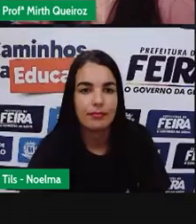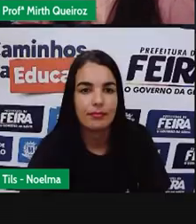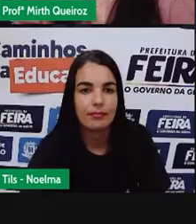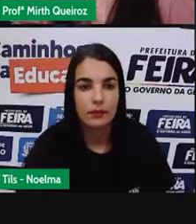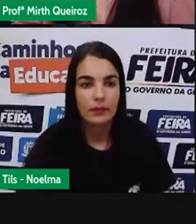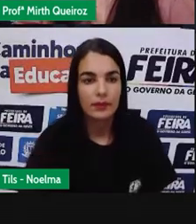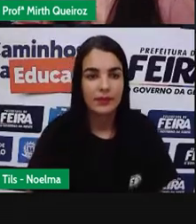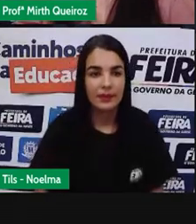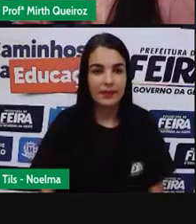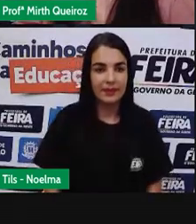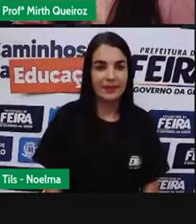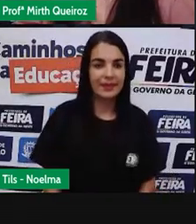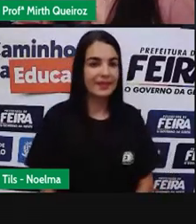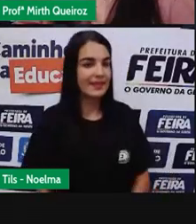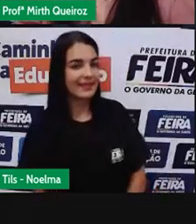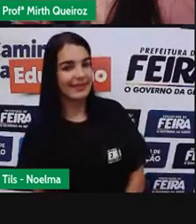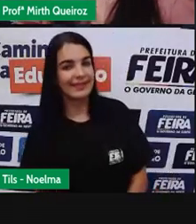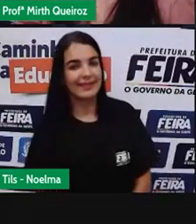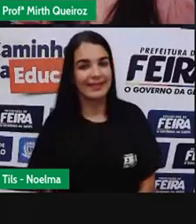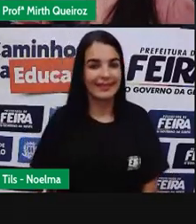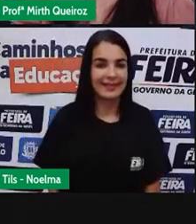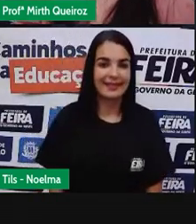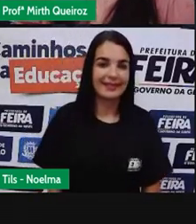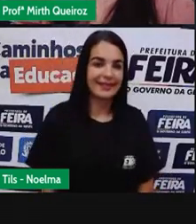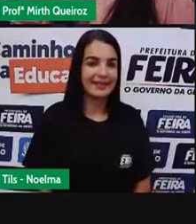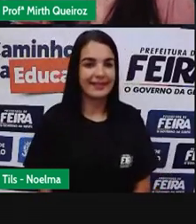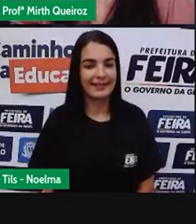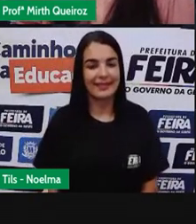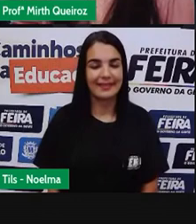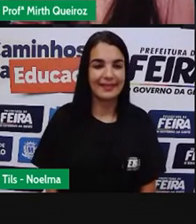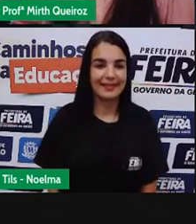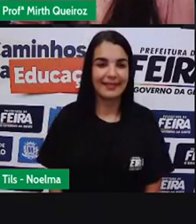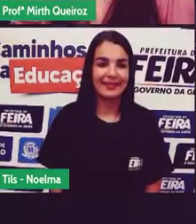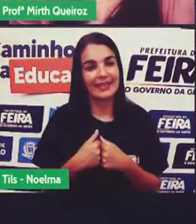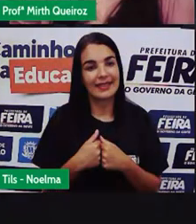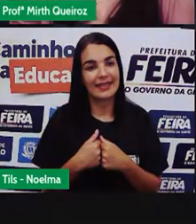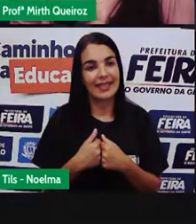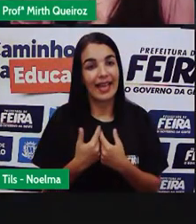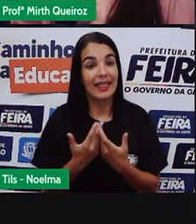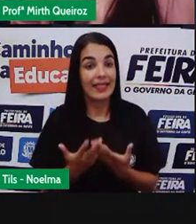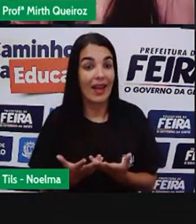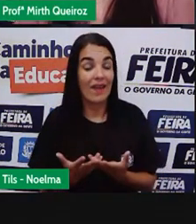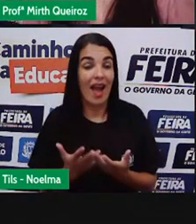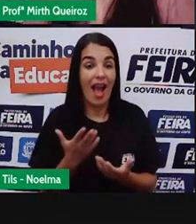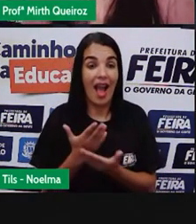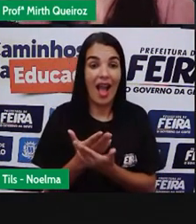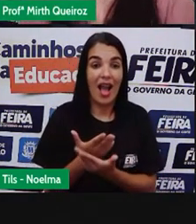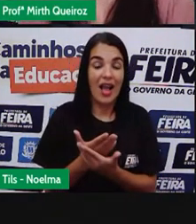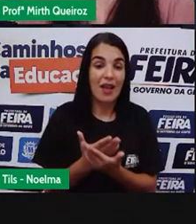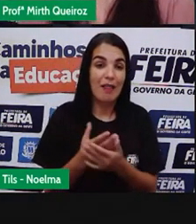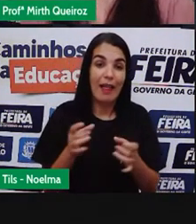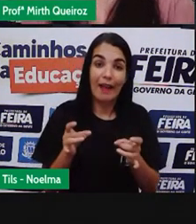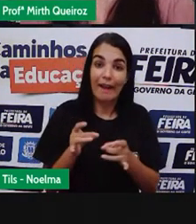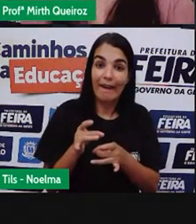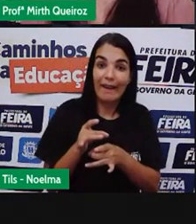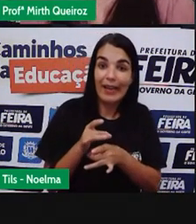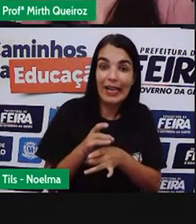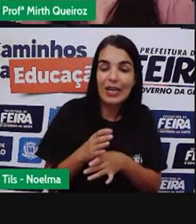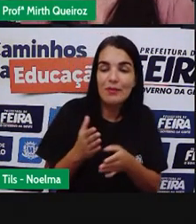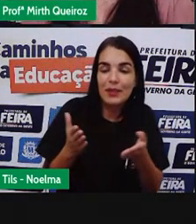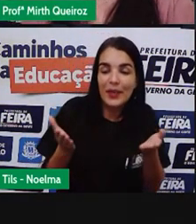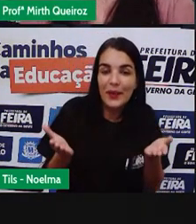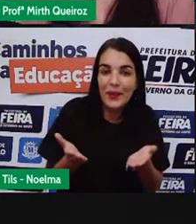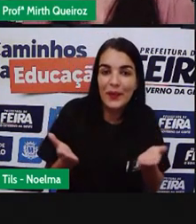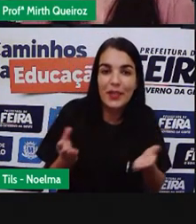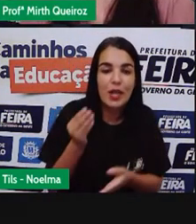se encontra num próximo vídeo. Até lá e bons estudos! A nossa aula ela vai ficando por